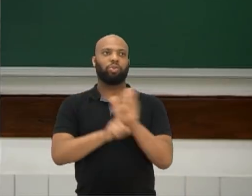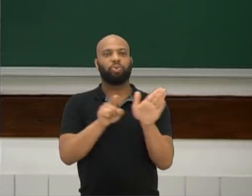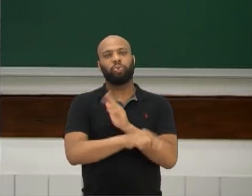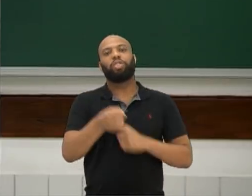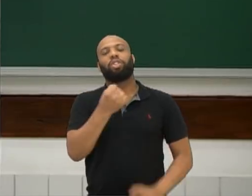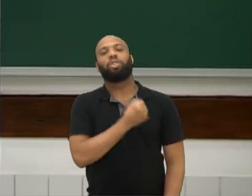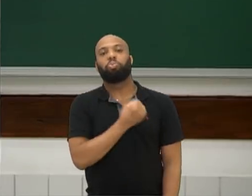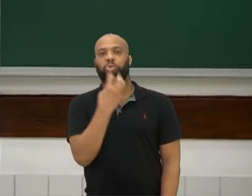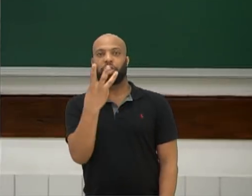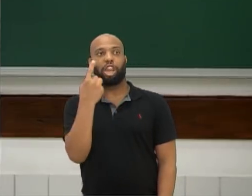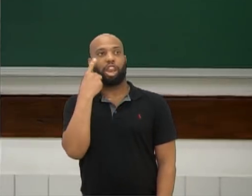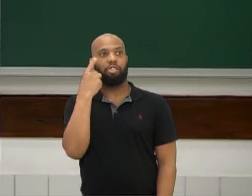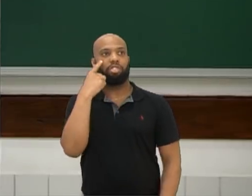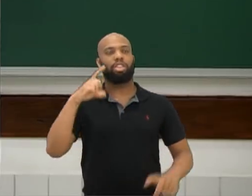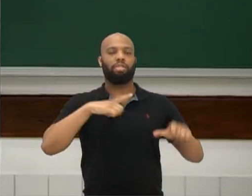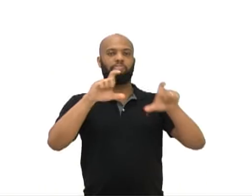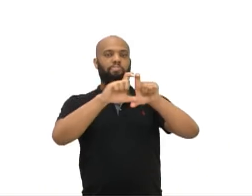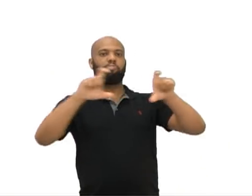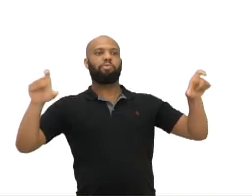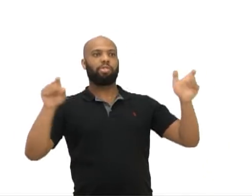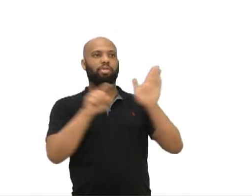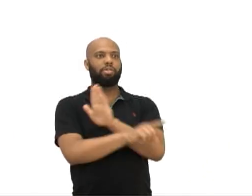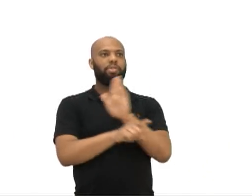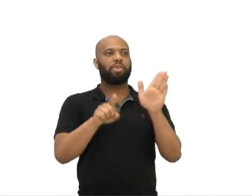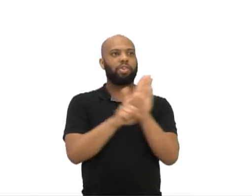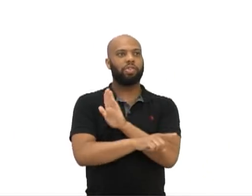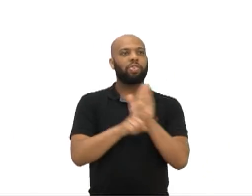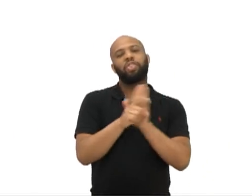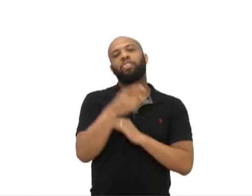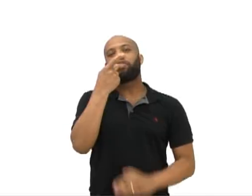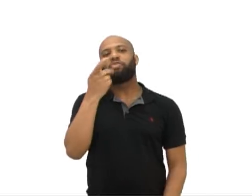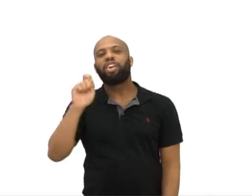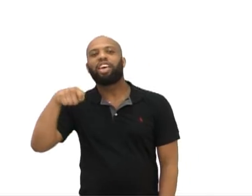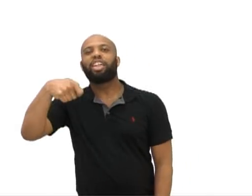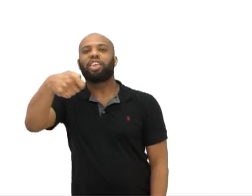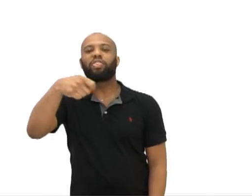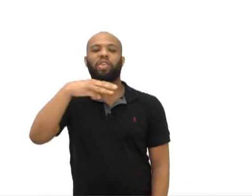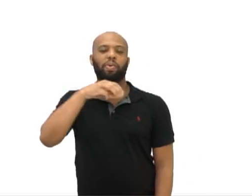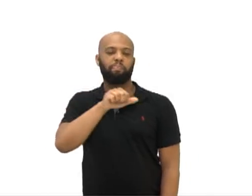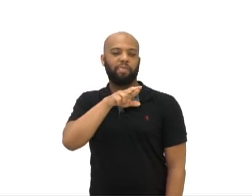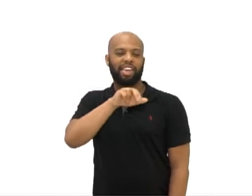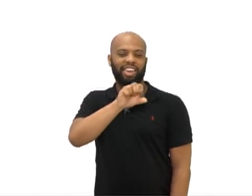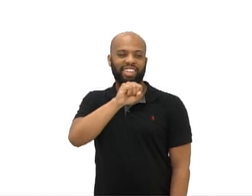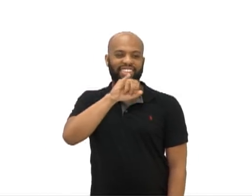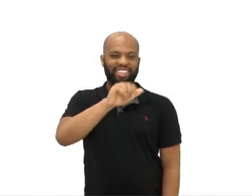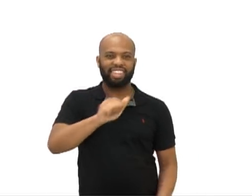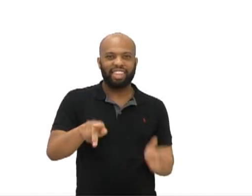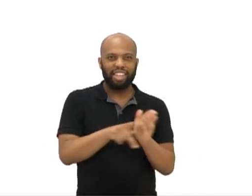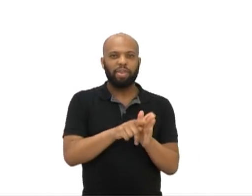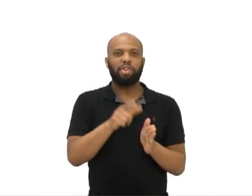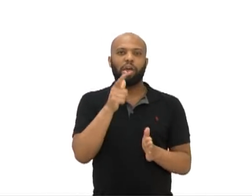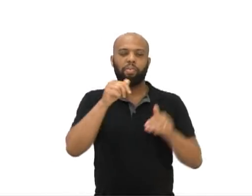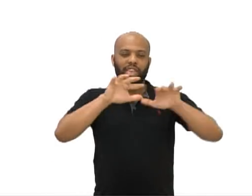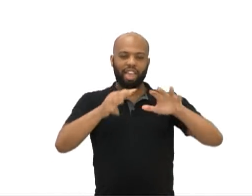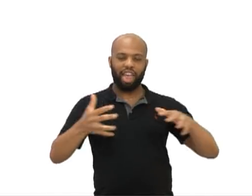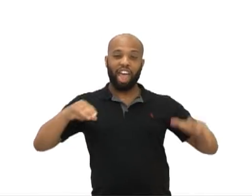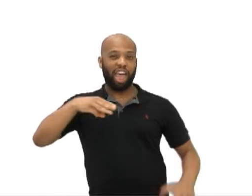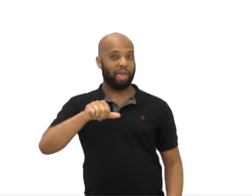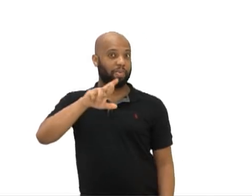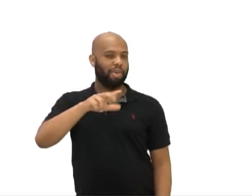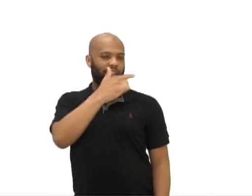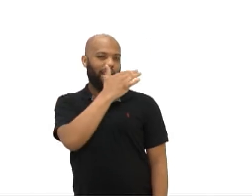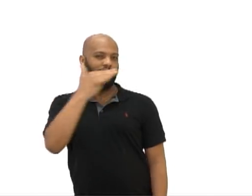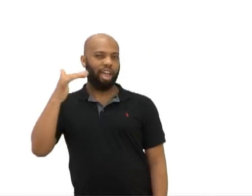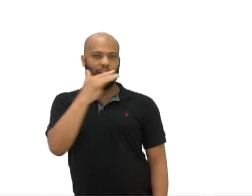exercício. Considere enunciado, então, maresia, sente a maresia. É o cheiro do mar proveniente